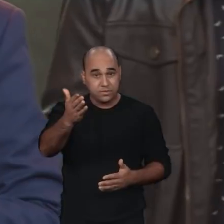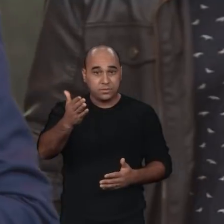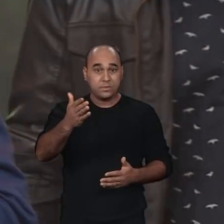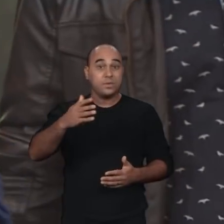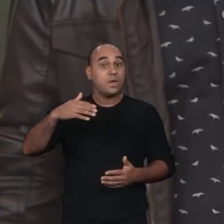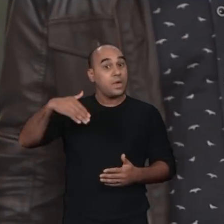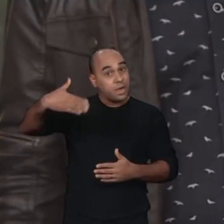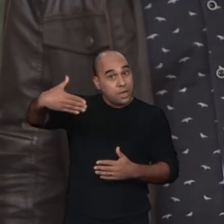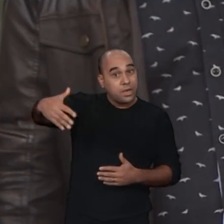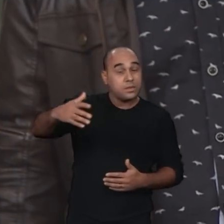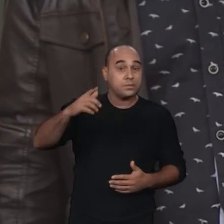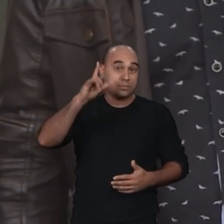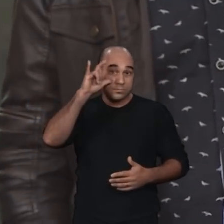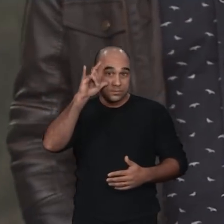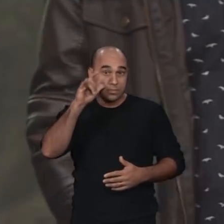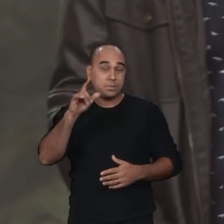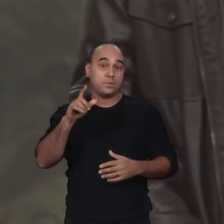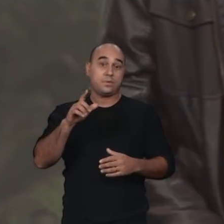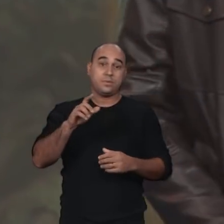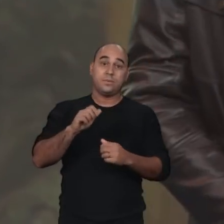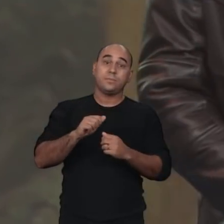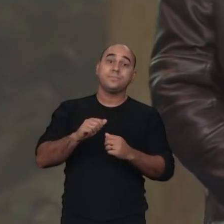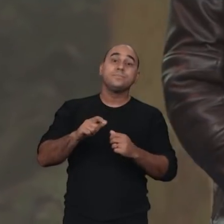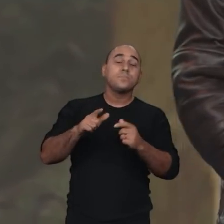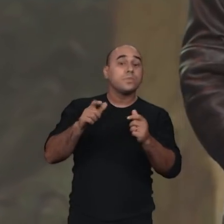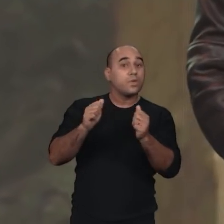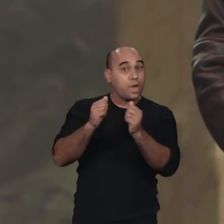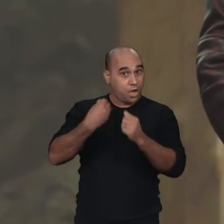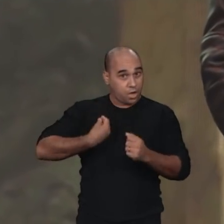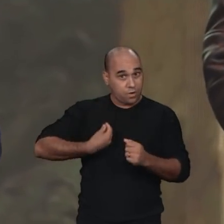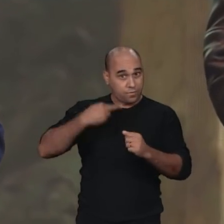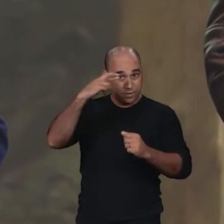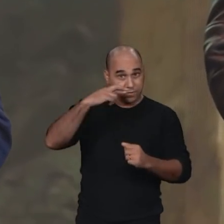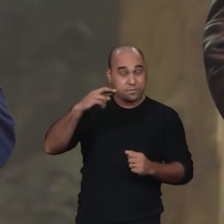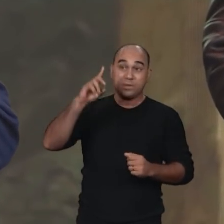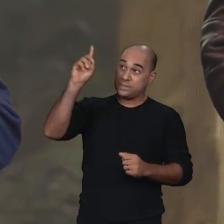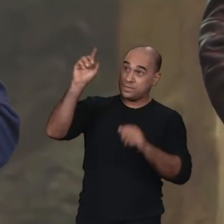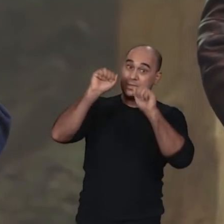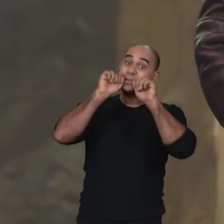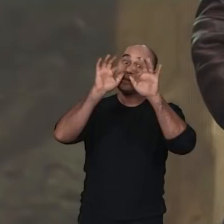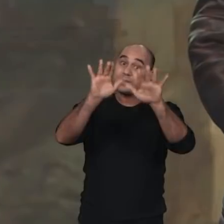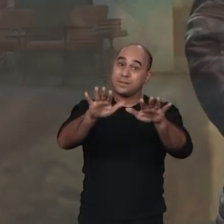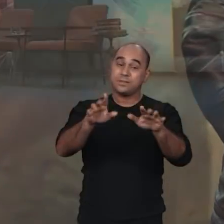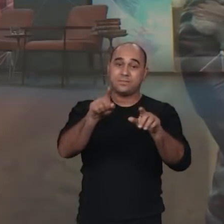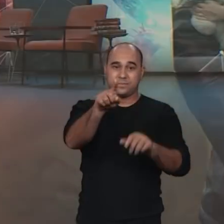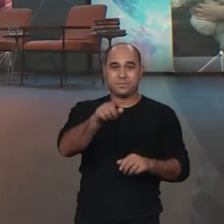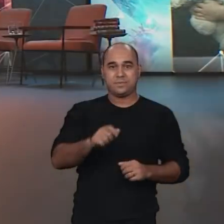ao vivo no @NTPlayOficial, mas que a graça de Cristo esteja com você. Amém.